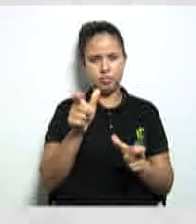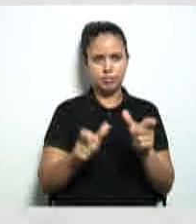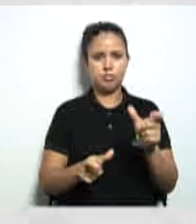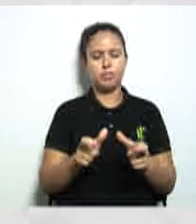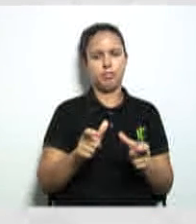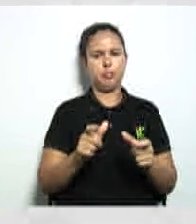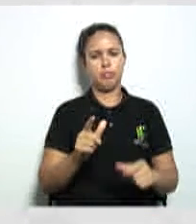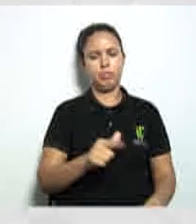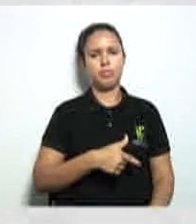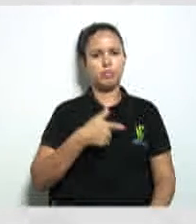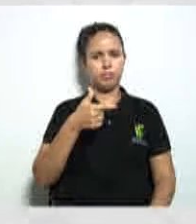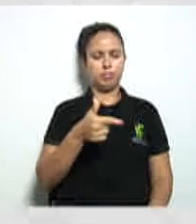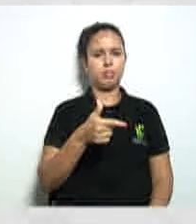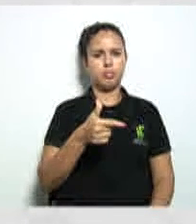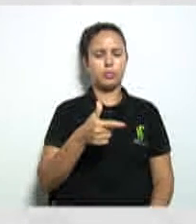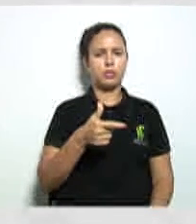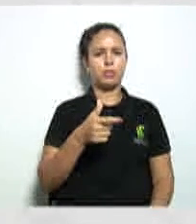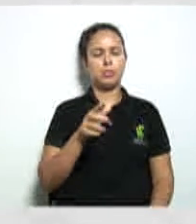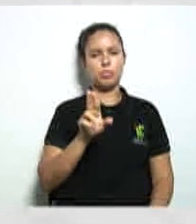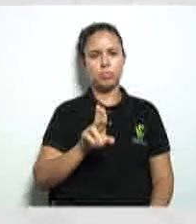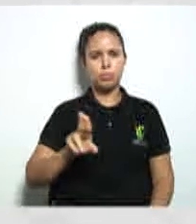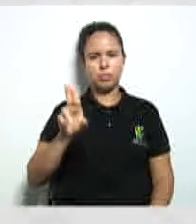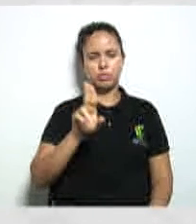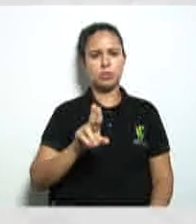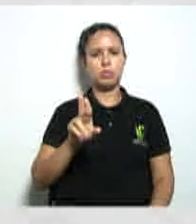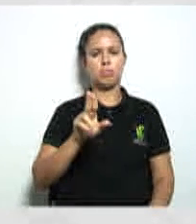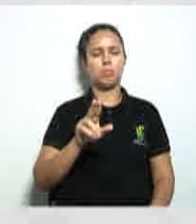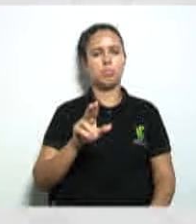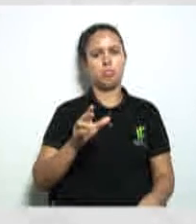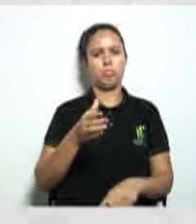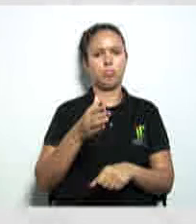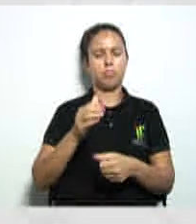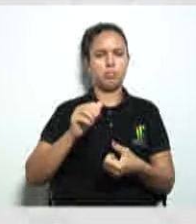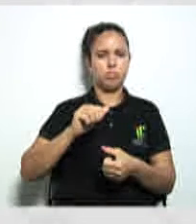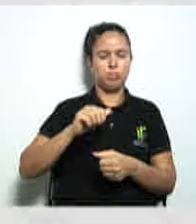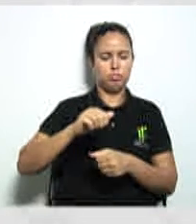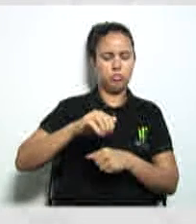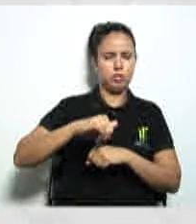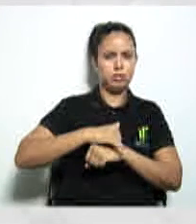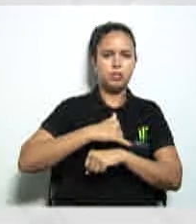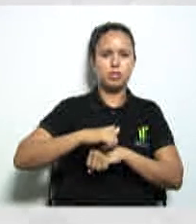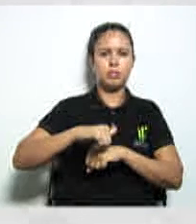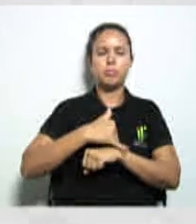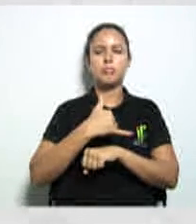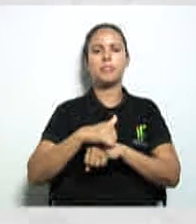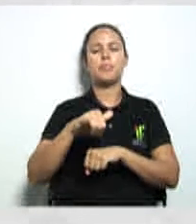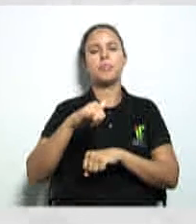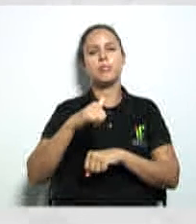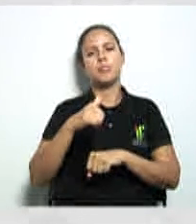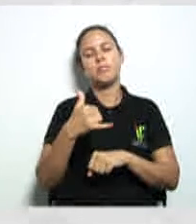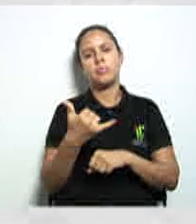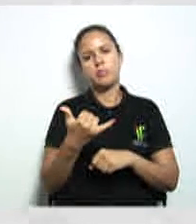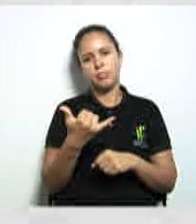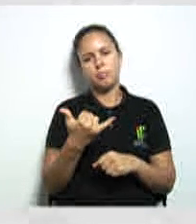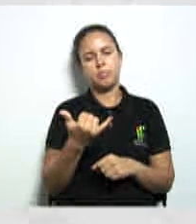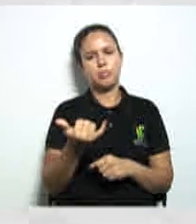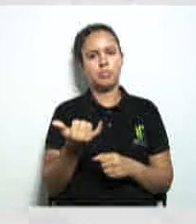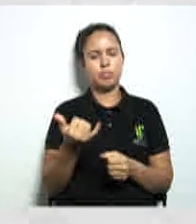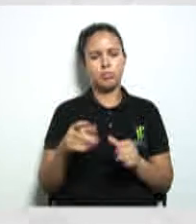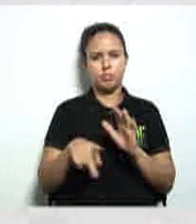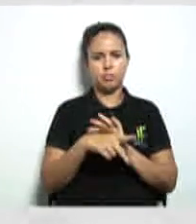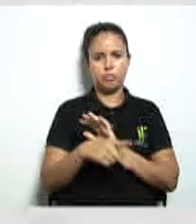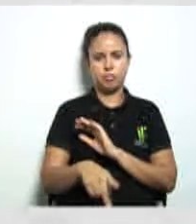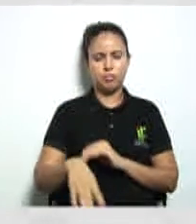armados que usam táticas e técnicas policiais ou militares para a consecução de seus objetivos,